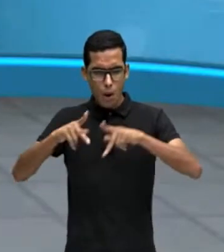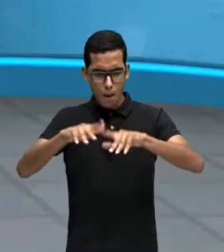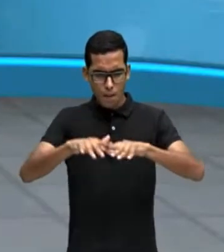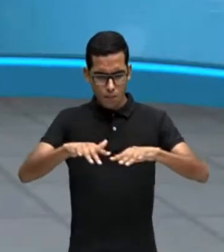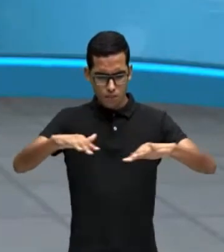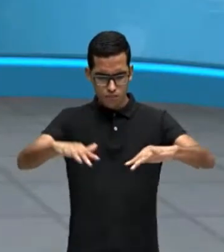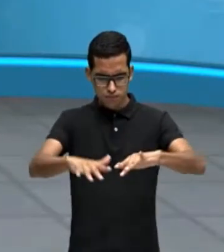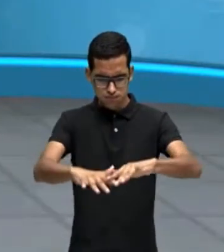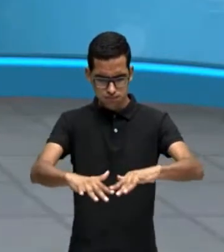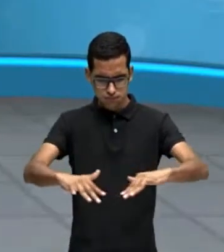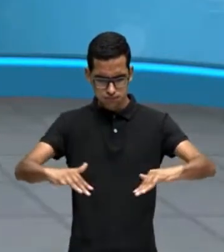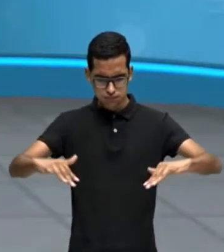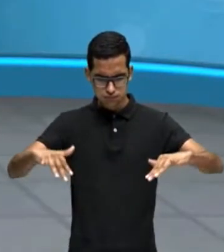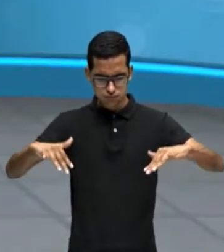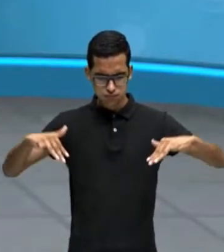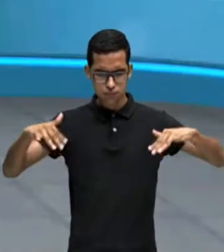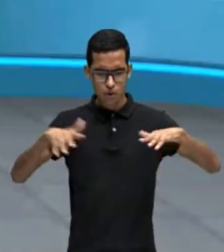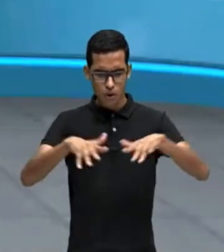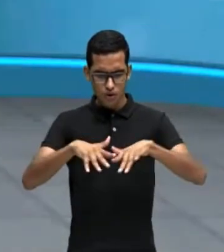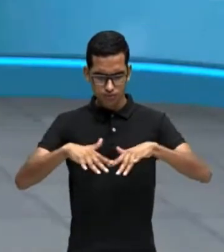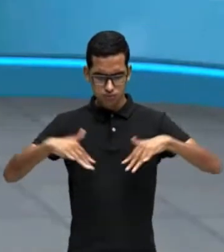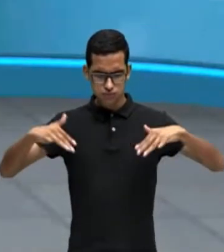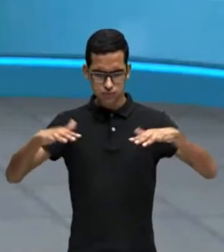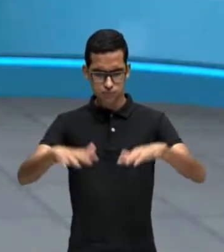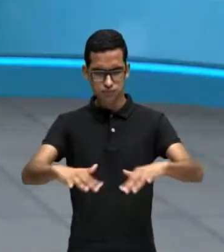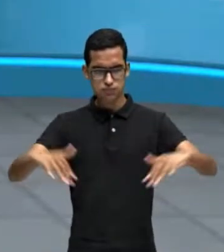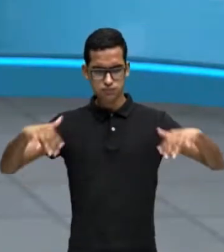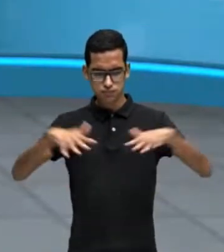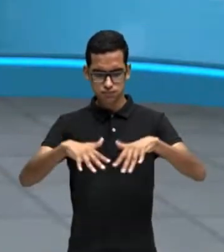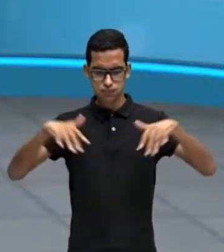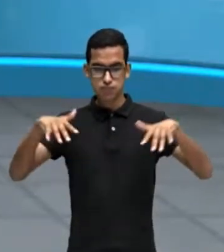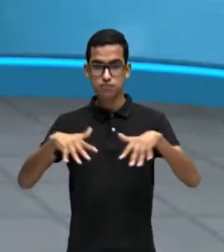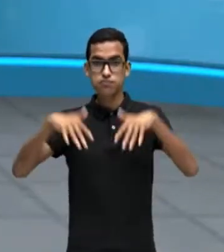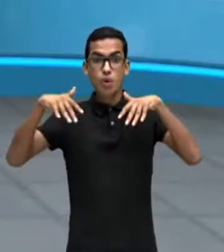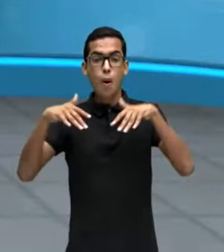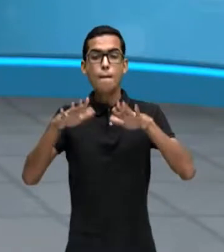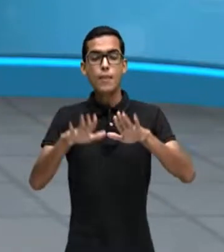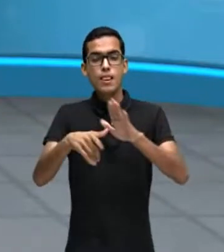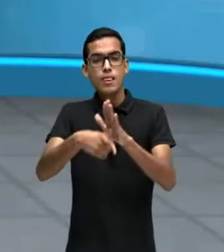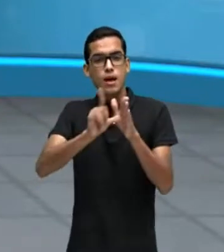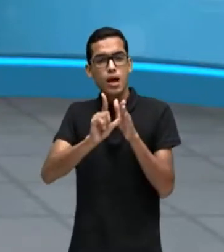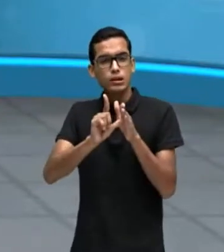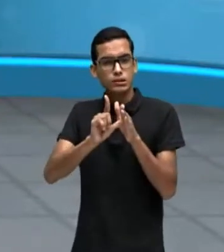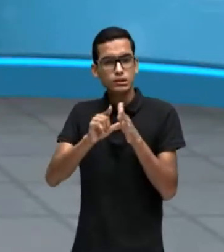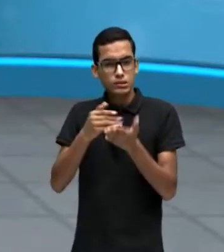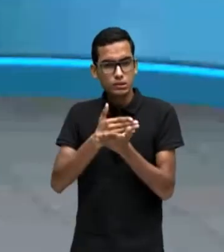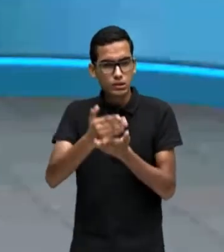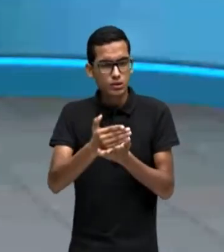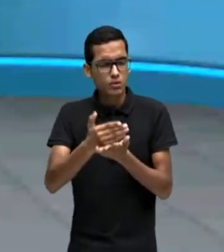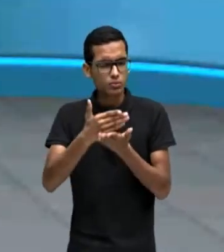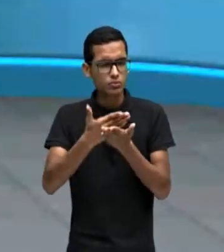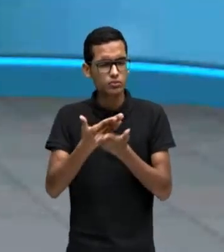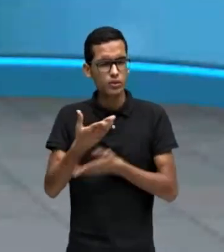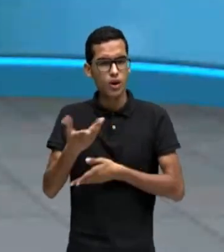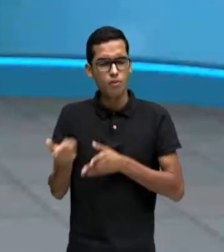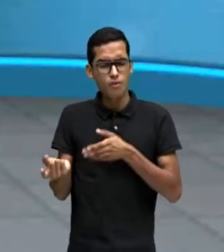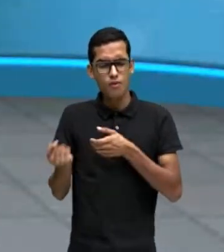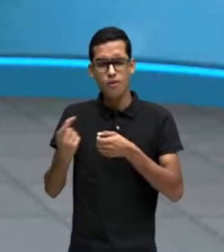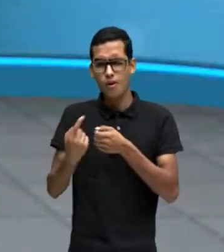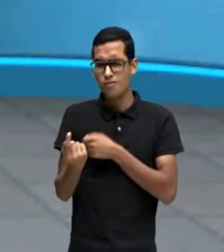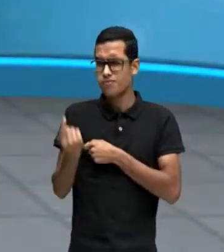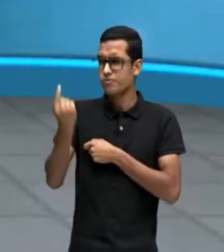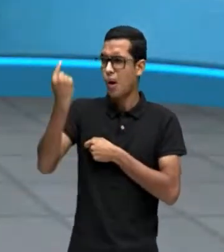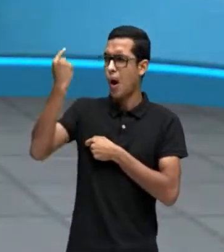cênica ao redor. Mas antes da gente chegar aqui, a gente vai voltar um pouco lá na pré-história. Vamos falar da origem, né,